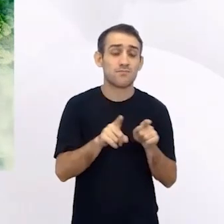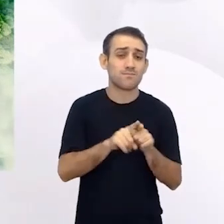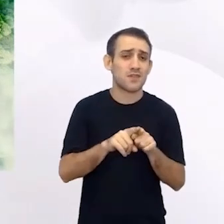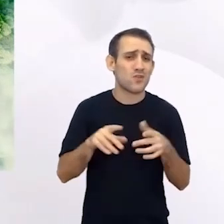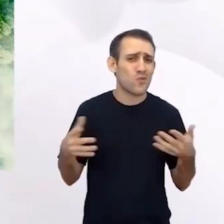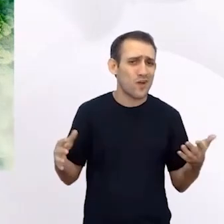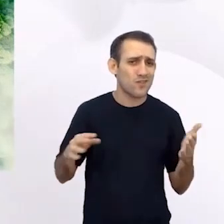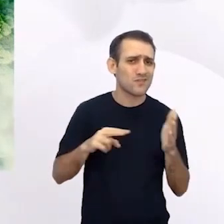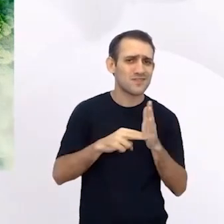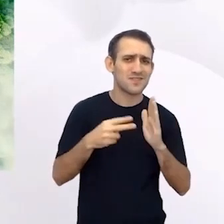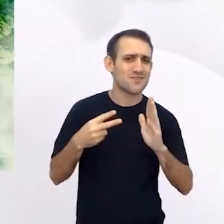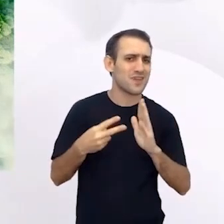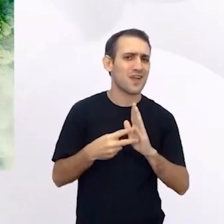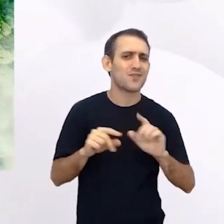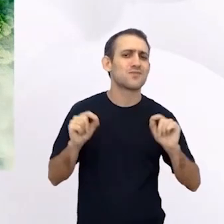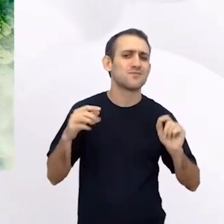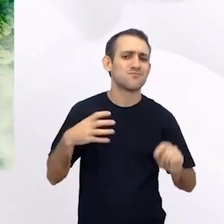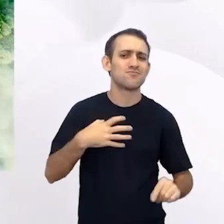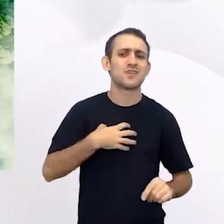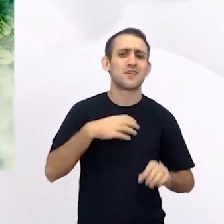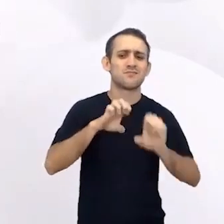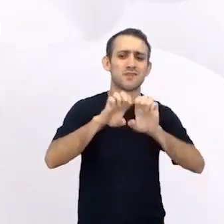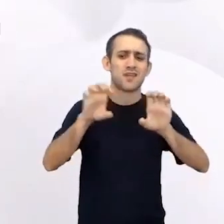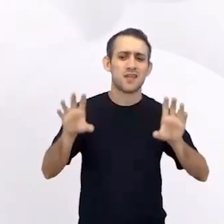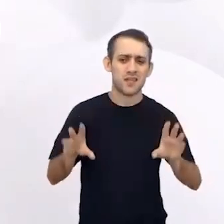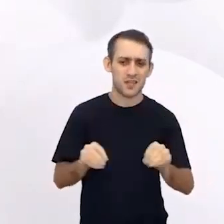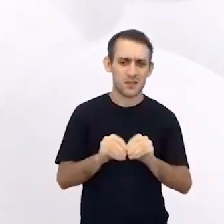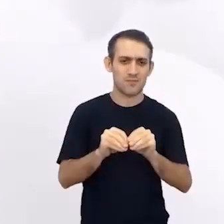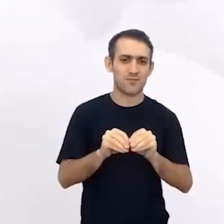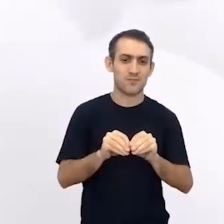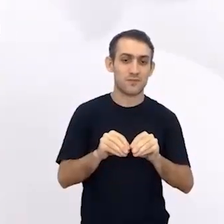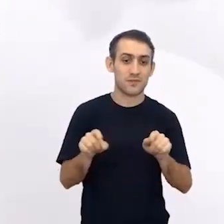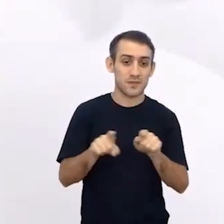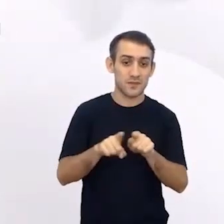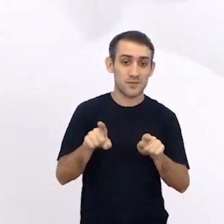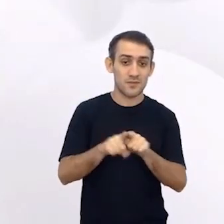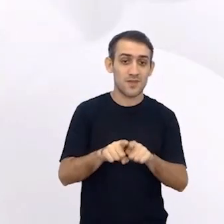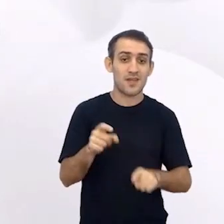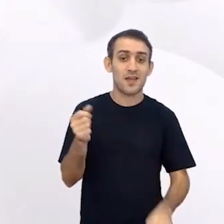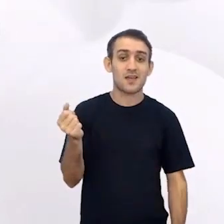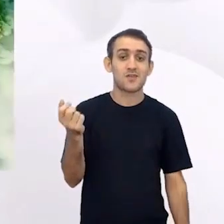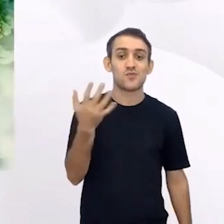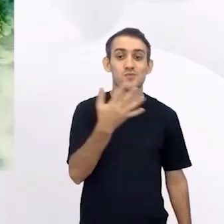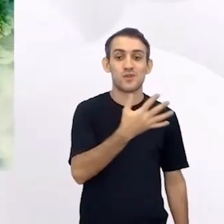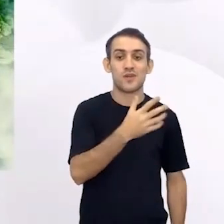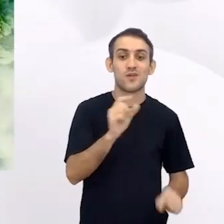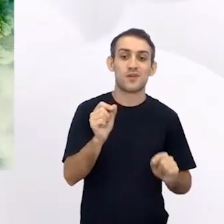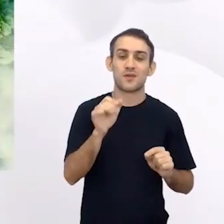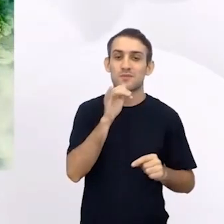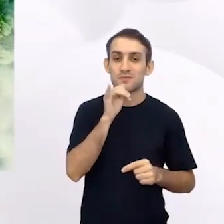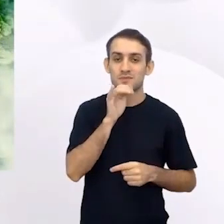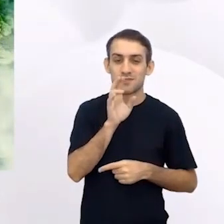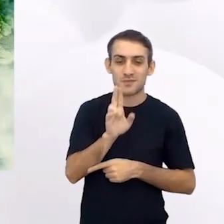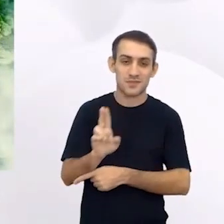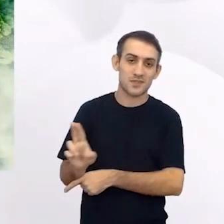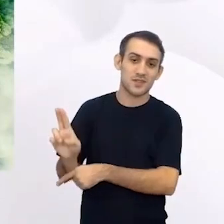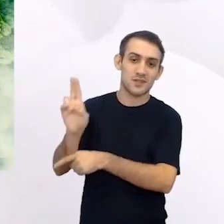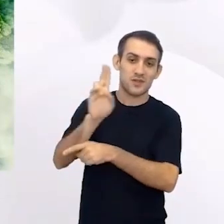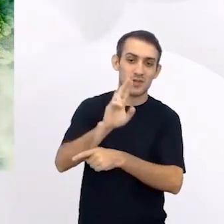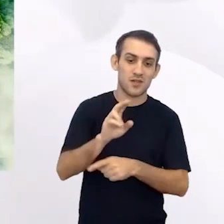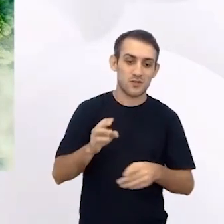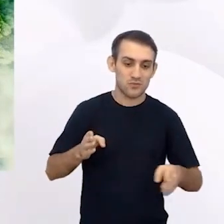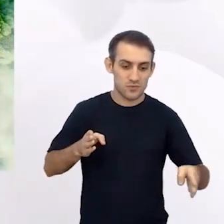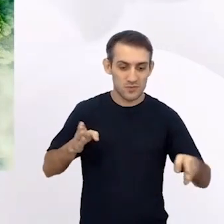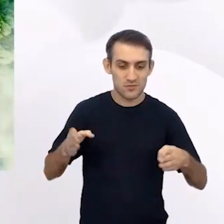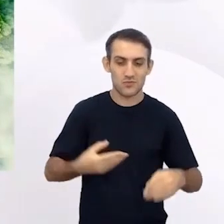significado de pegada ecológica? É a quantidade de gastos, né? Por exemplo, o ciclo de